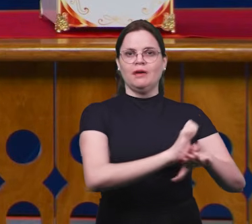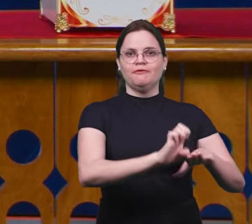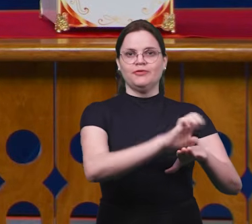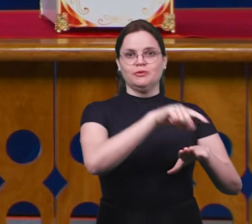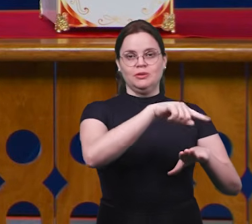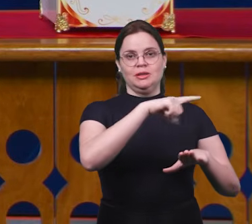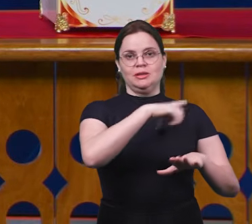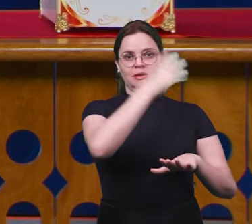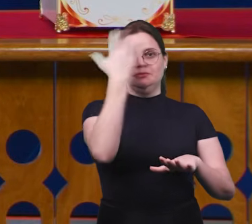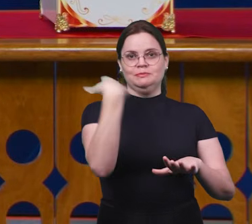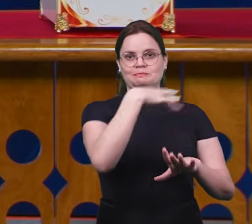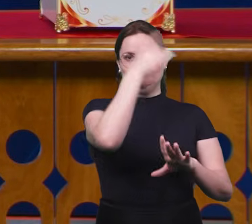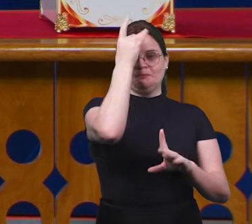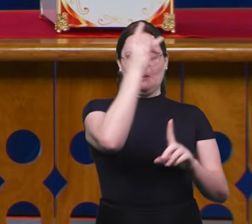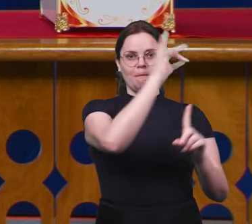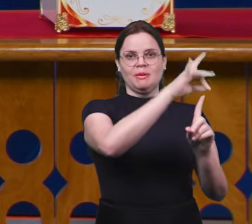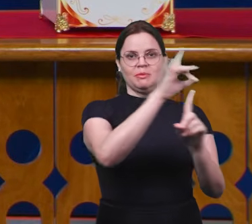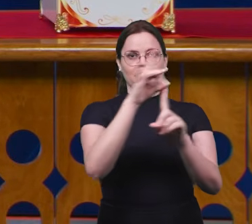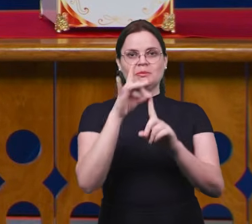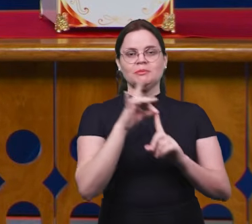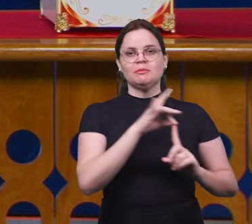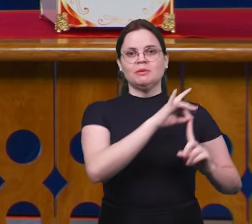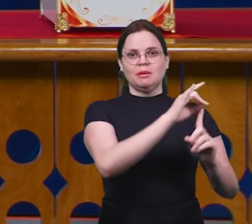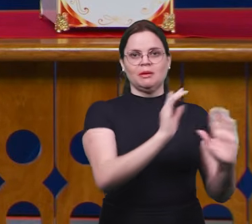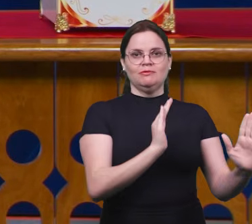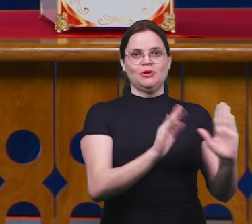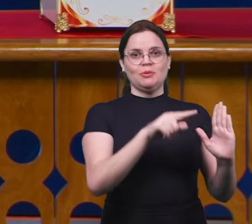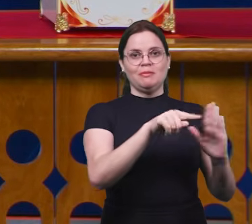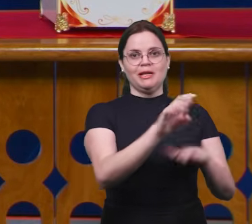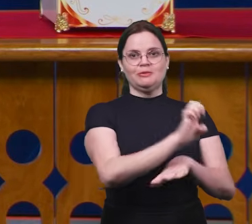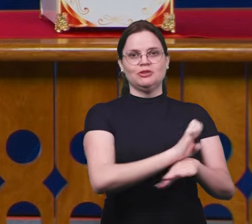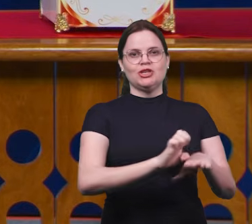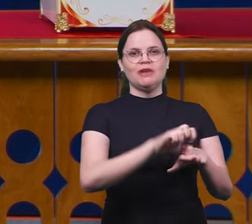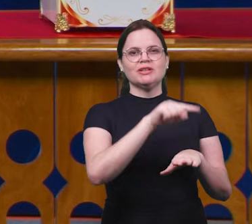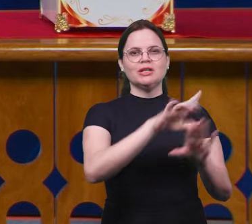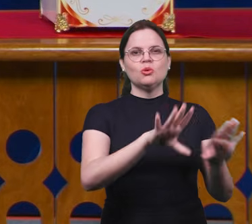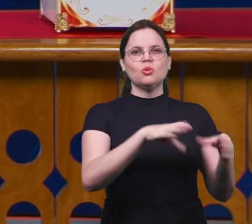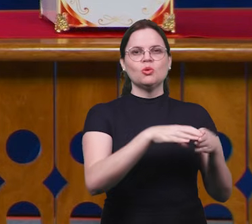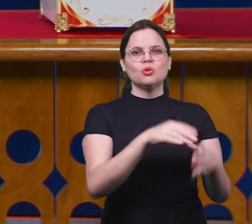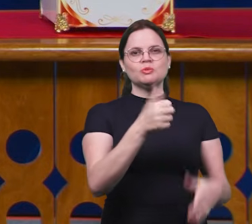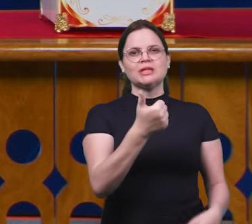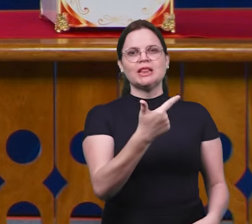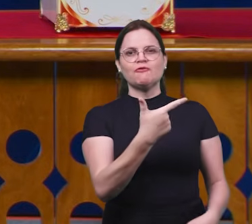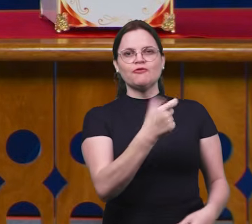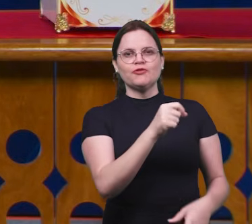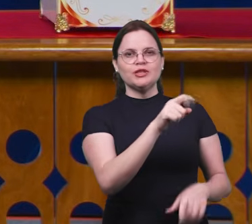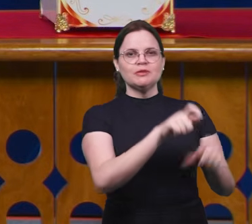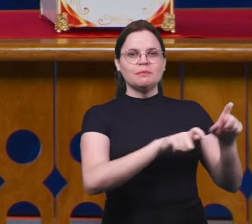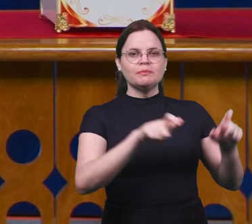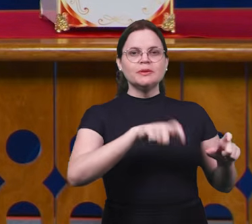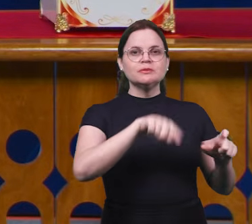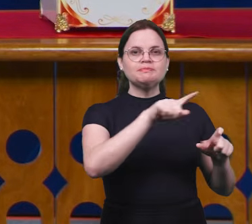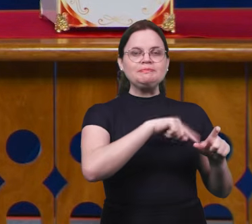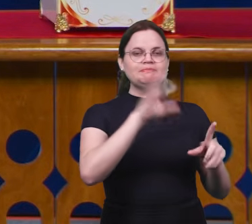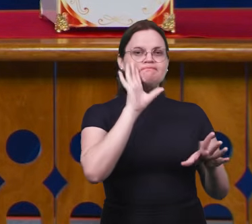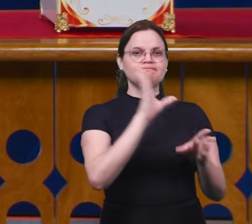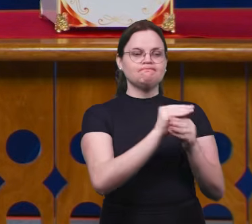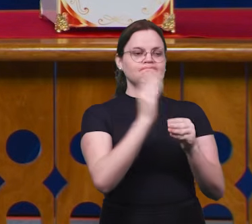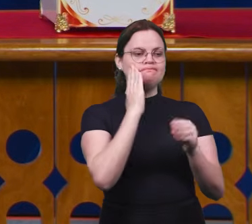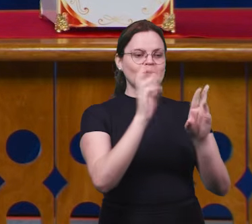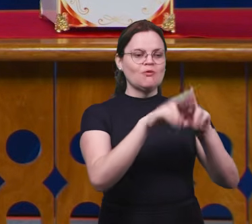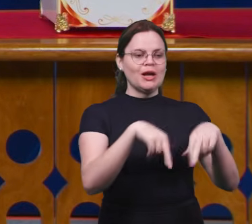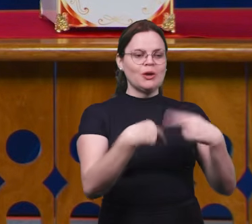o Espírito Santo sobre aquele grupo de 120 pessoas que, ouvindo essa promessa de Jesus,